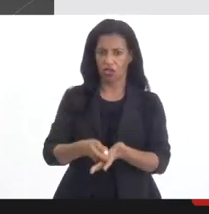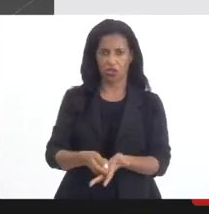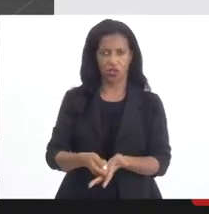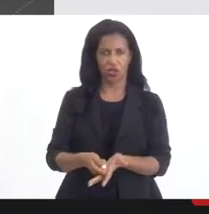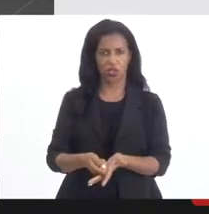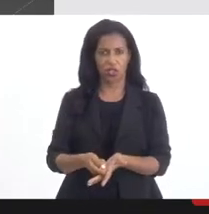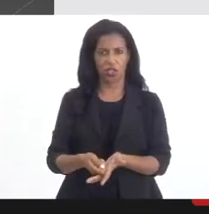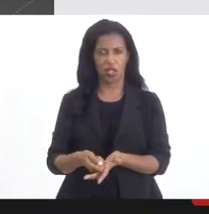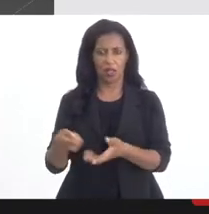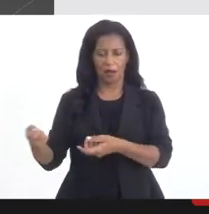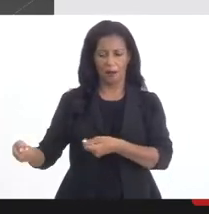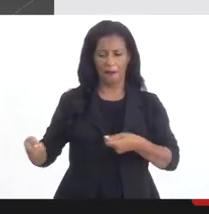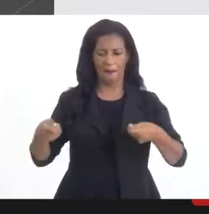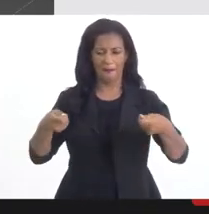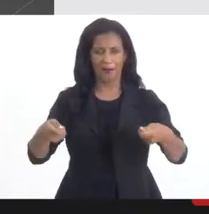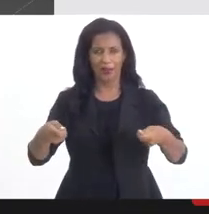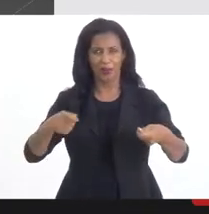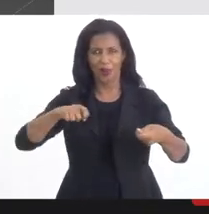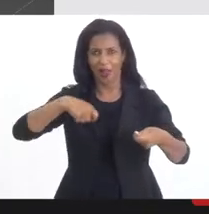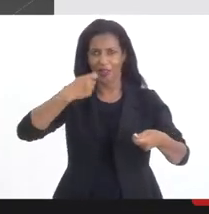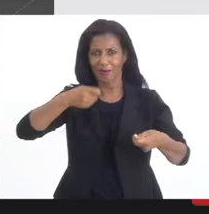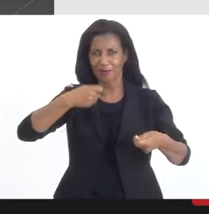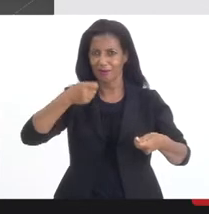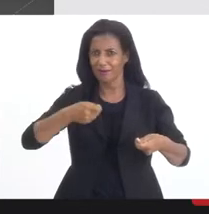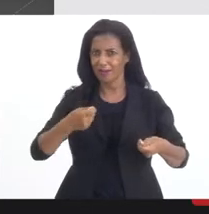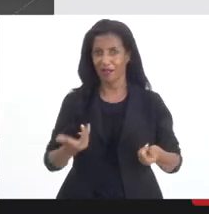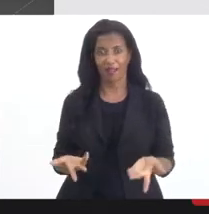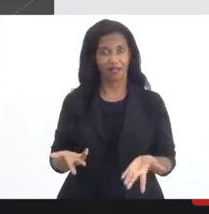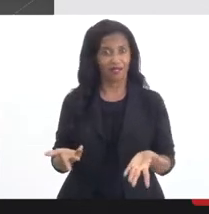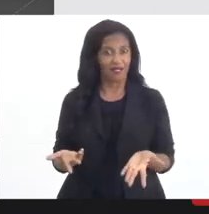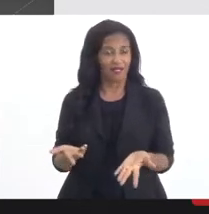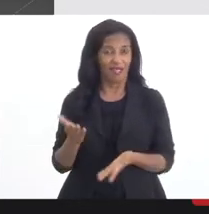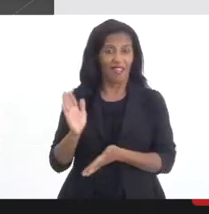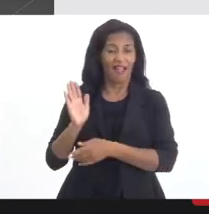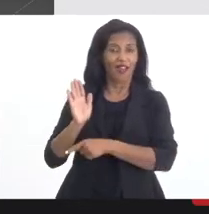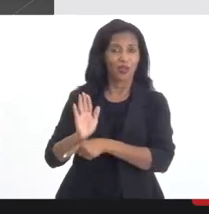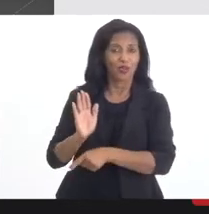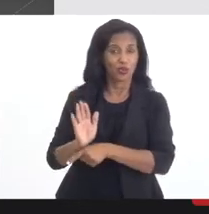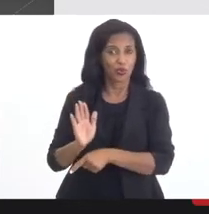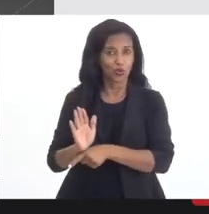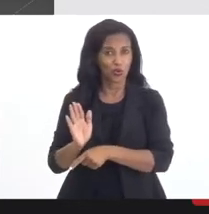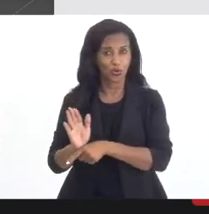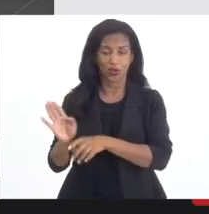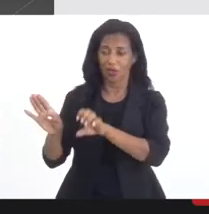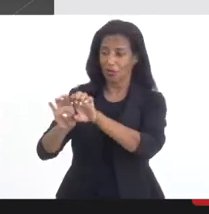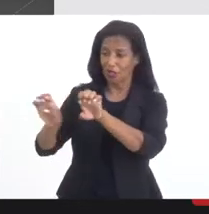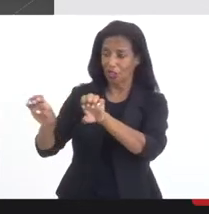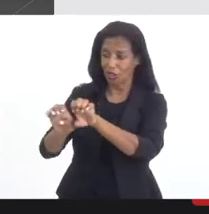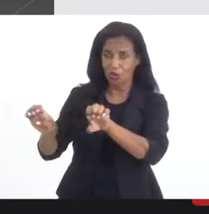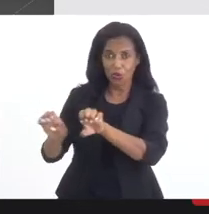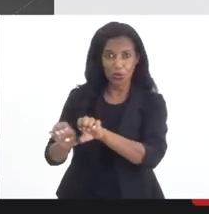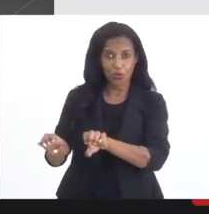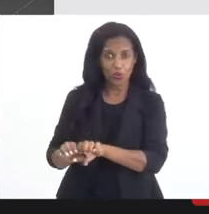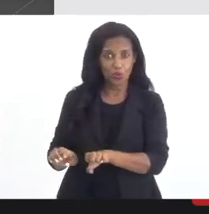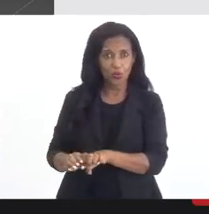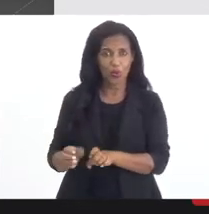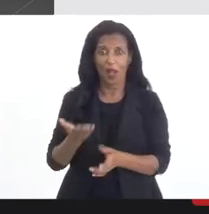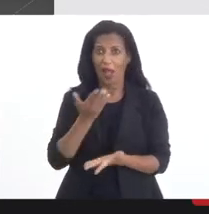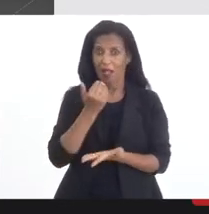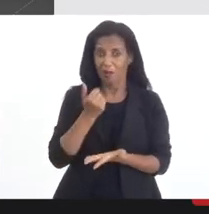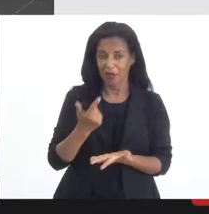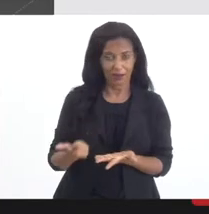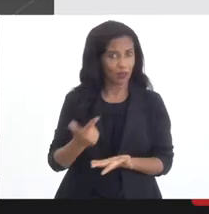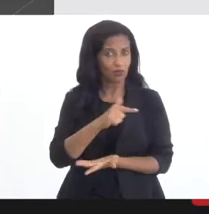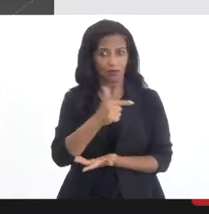do bandejão dos alunos, nem dos auxílios, por exemplo, que se não tem estrutura física para o bandejão, do auxílio, alimentação